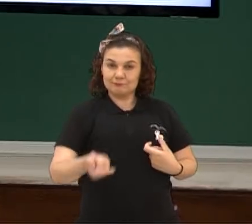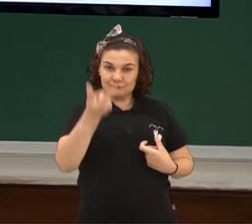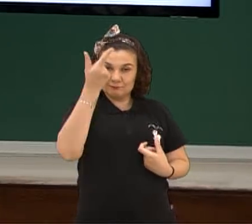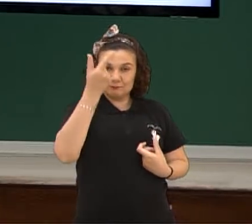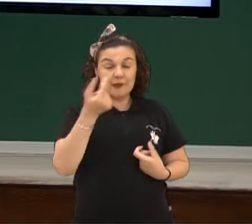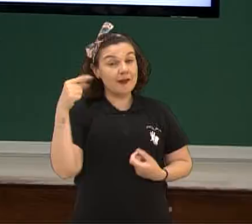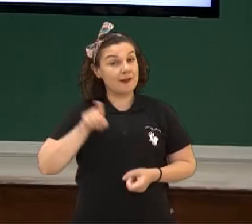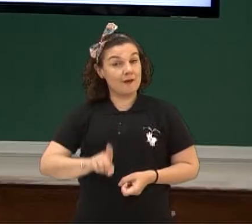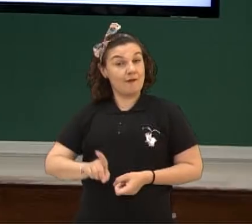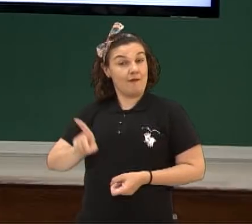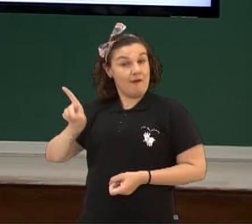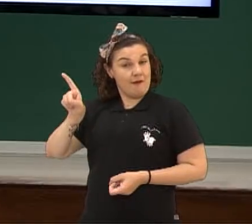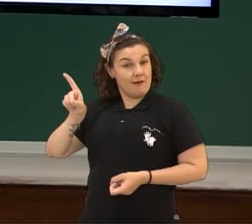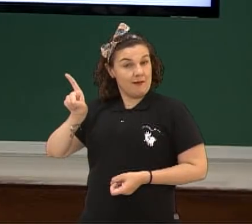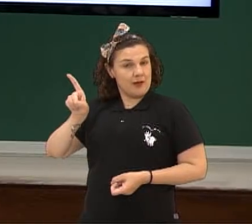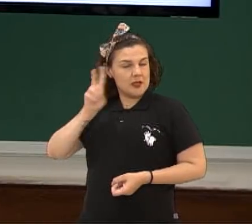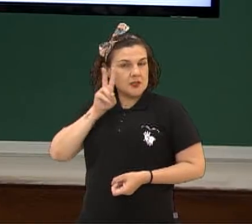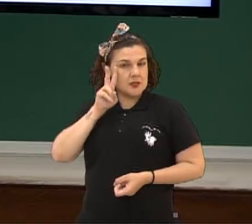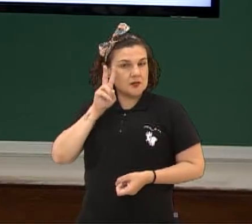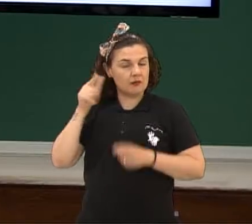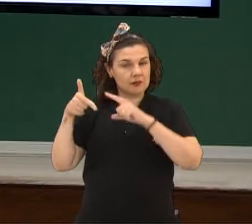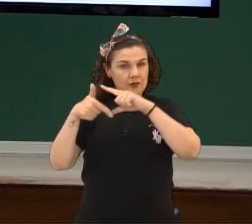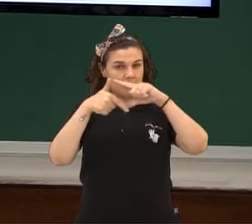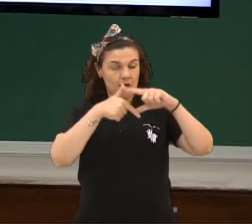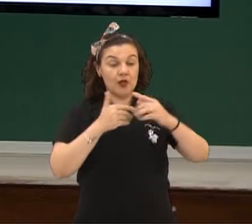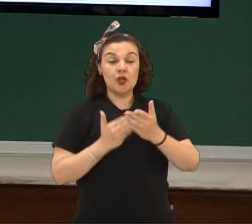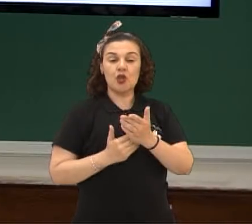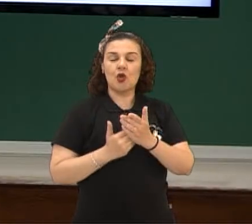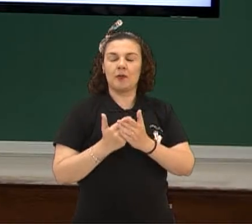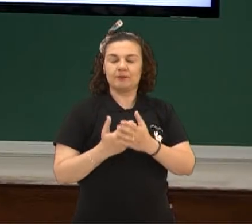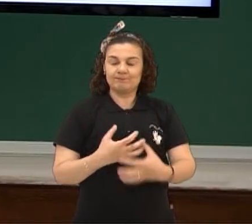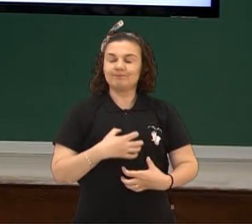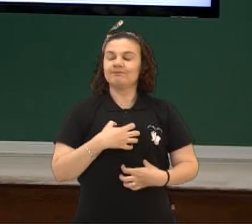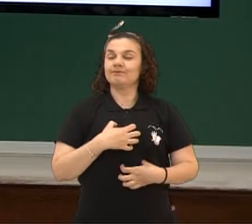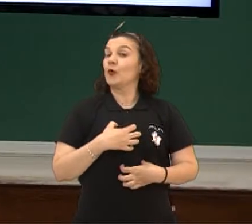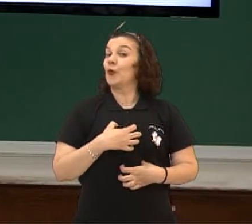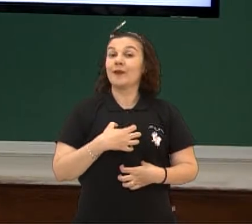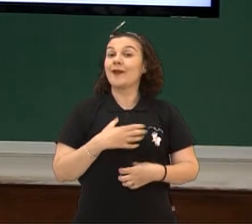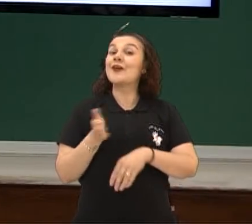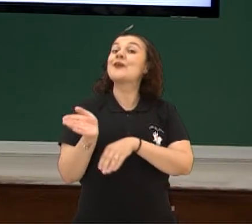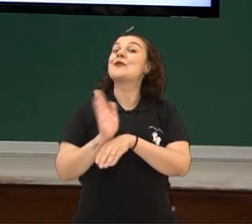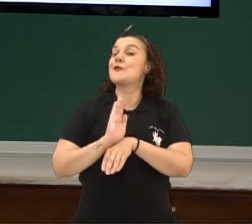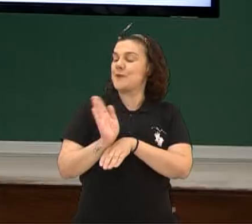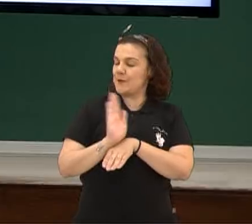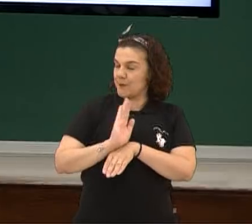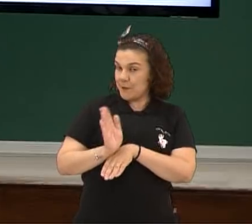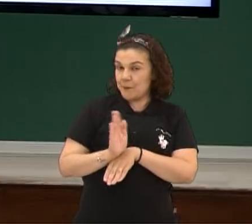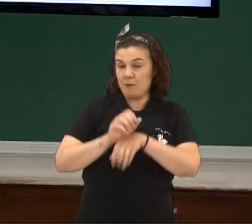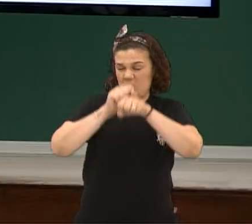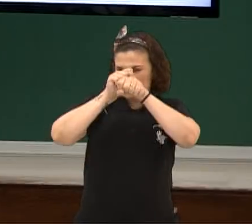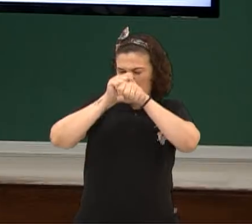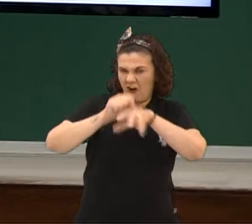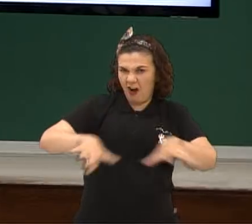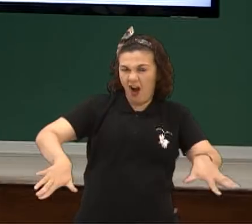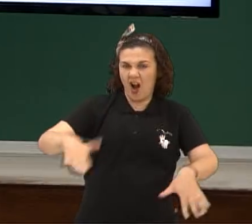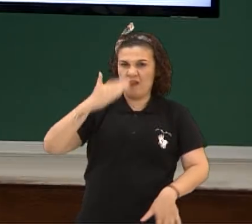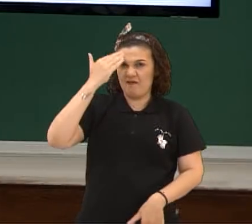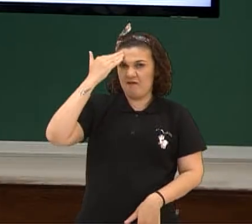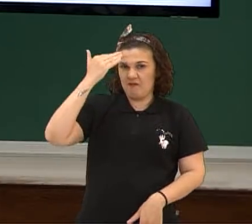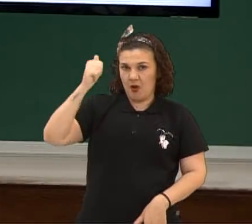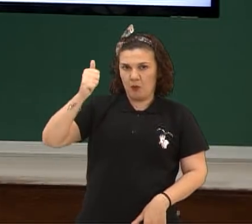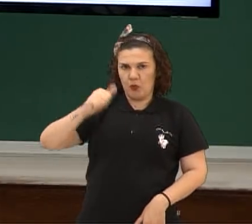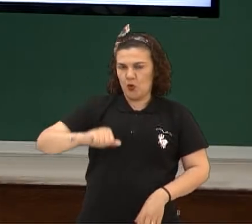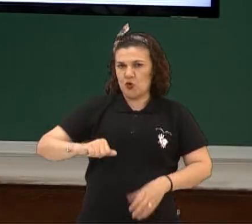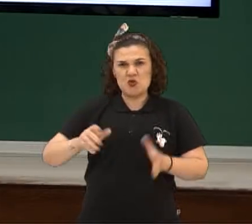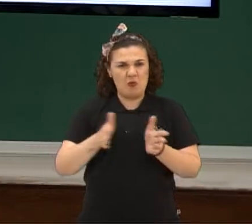Então essas histórias em quadrinhos foi aquela que inspirou a criação do filme muito difundido, muito conhecido aí, que